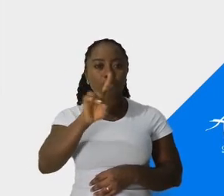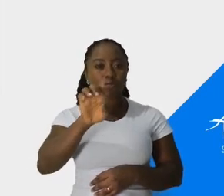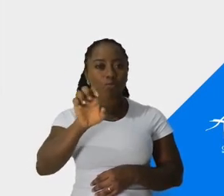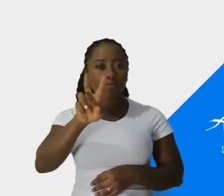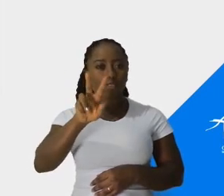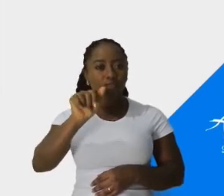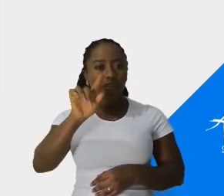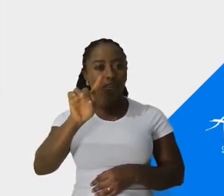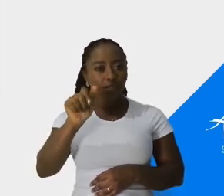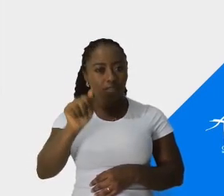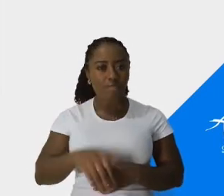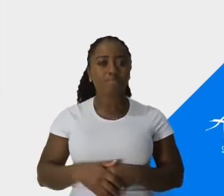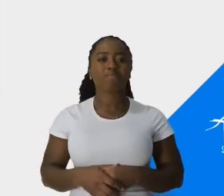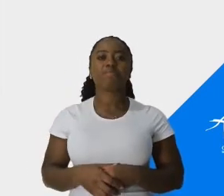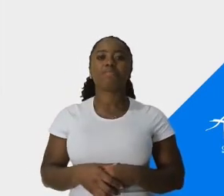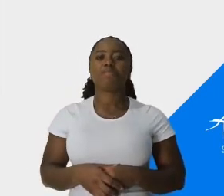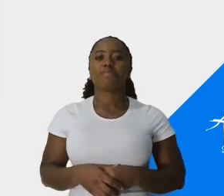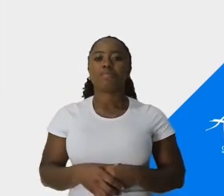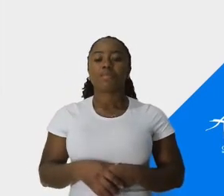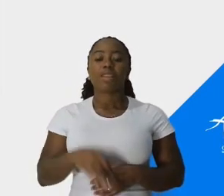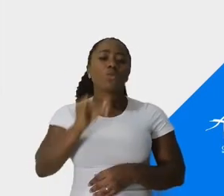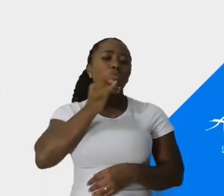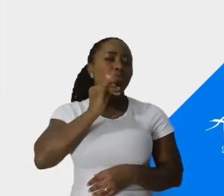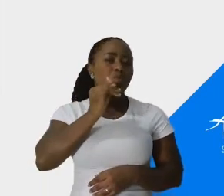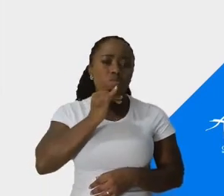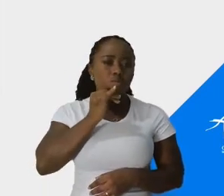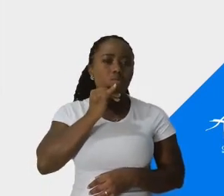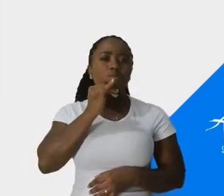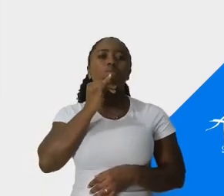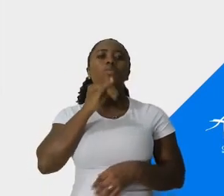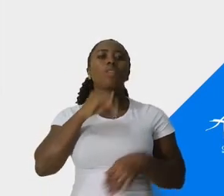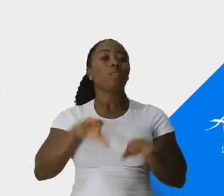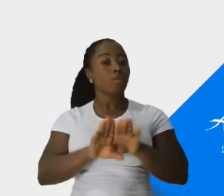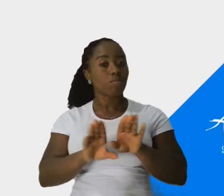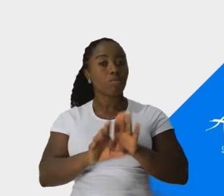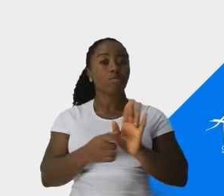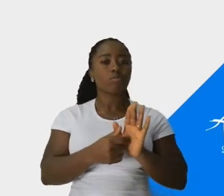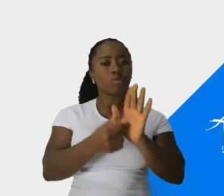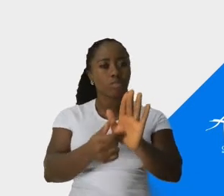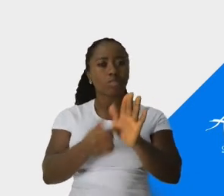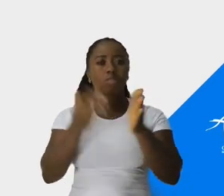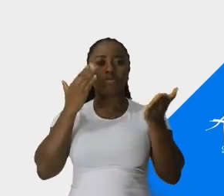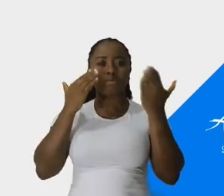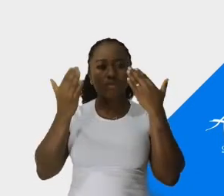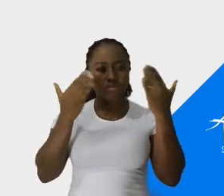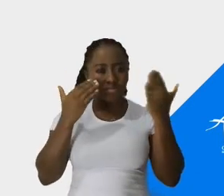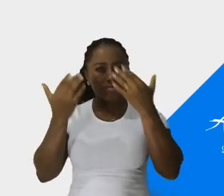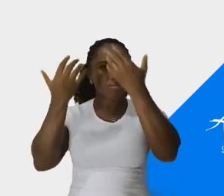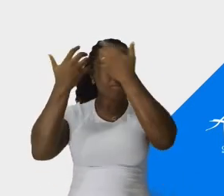Bem, aqui é só um exemplo também, é uma parte do NeuropsyQ-R que nós desenvolvemos